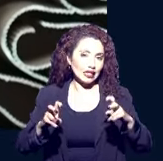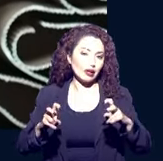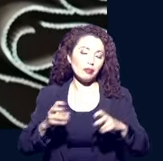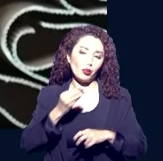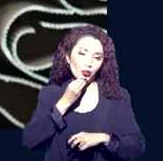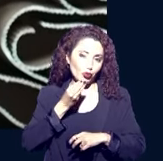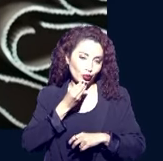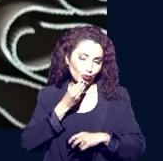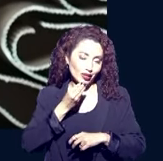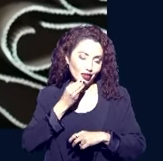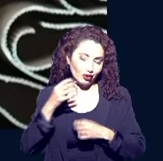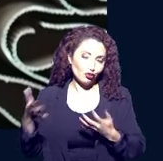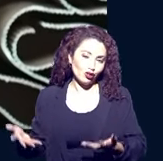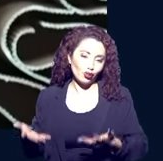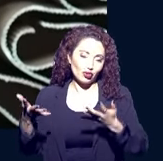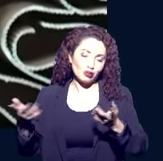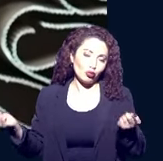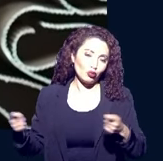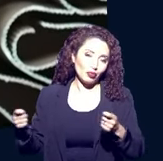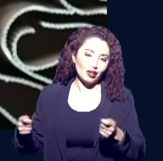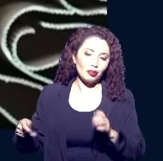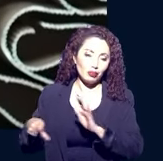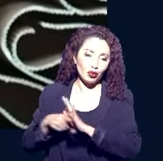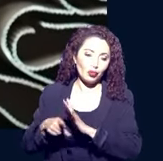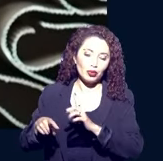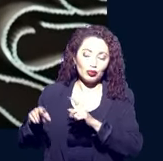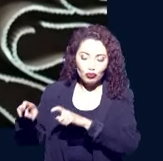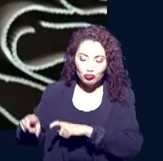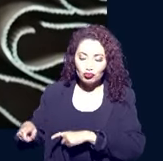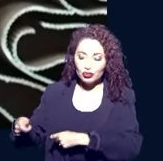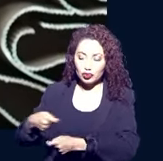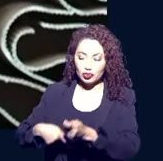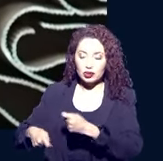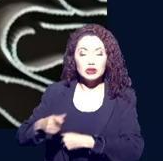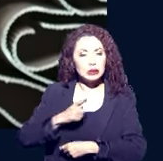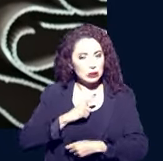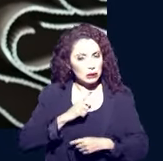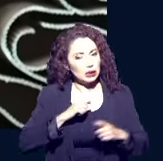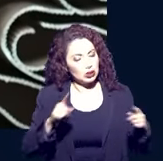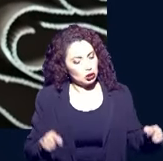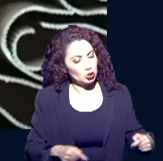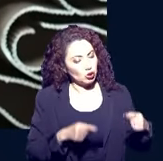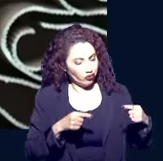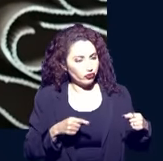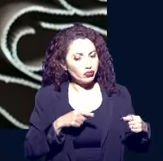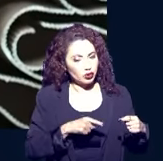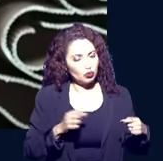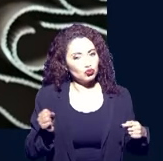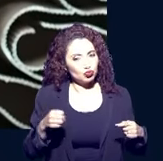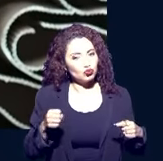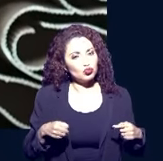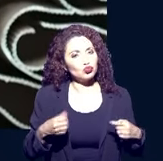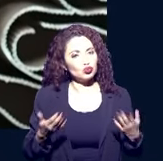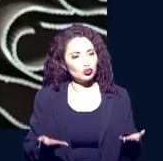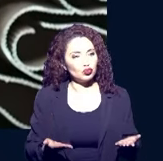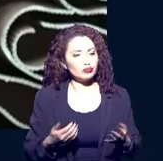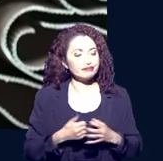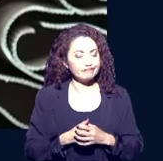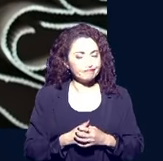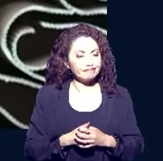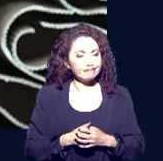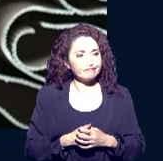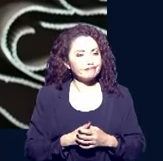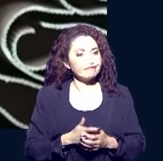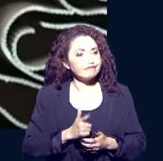e eu obviamente quando a gente fala dos Desafios né Acho que tem muito uma questão da até da imagem que o